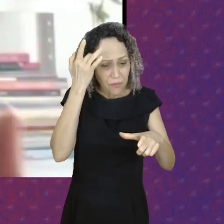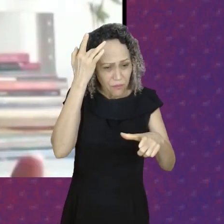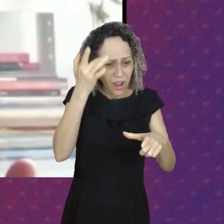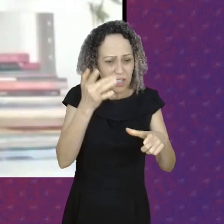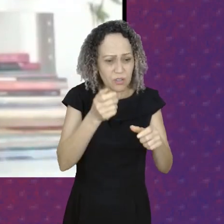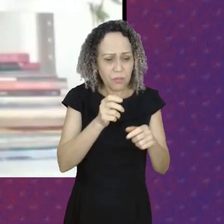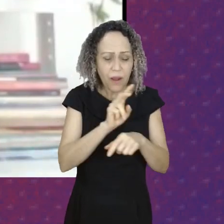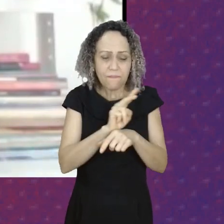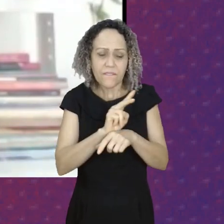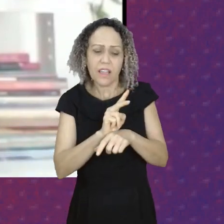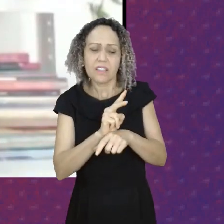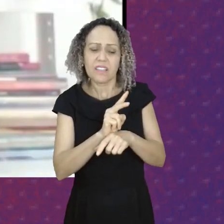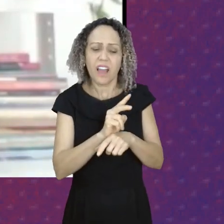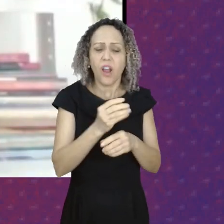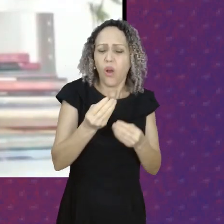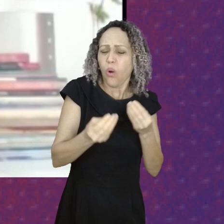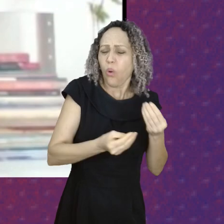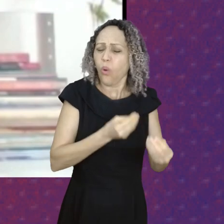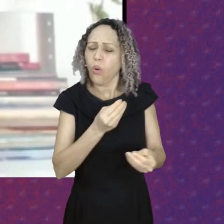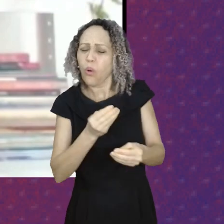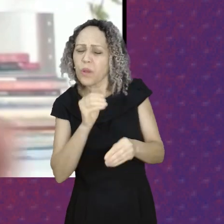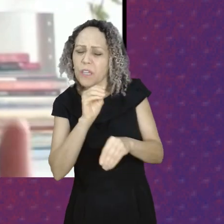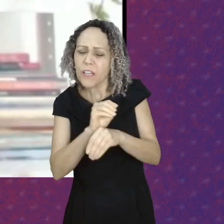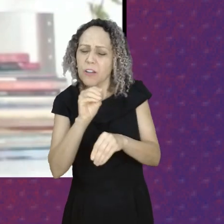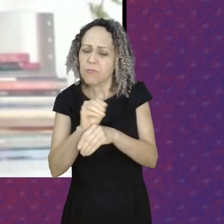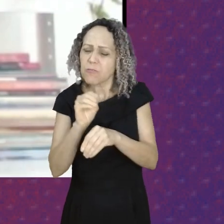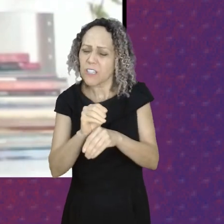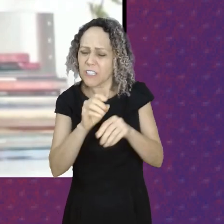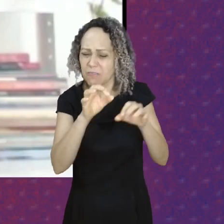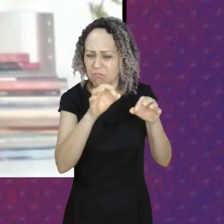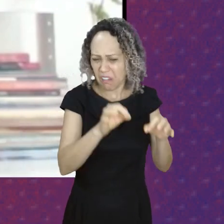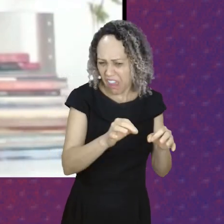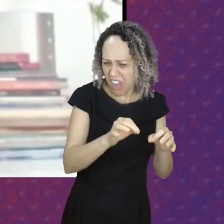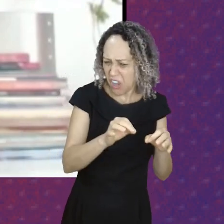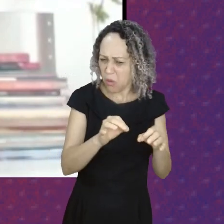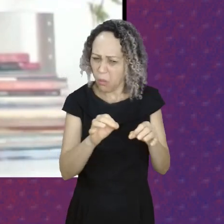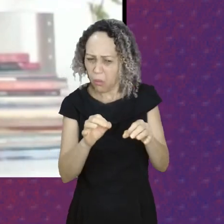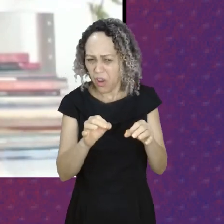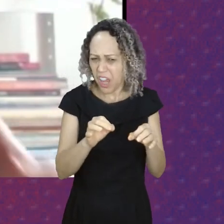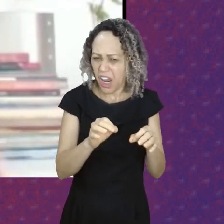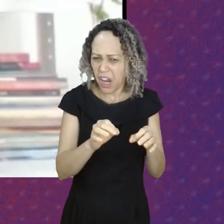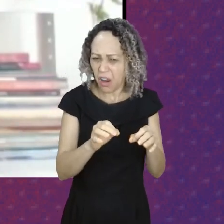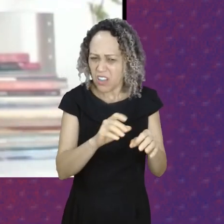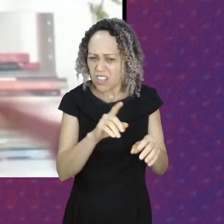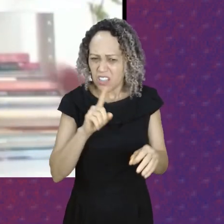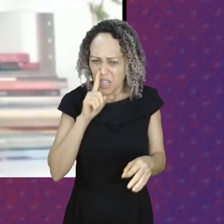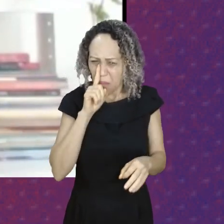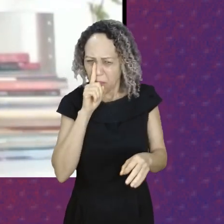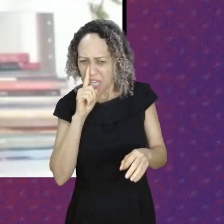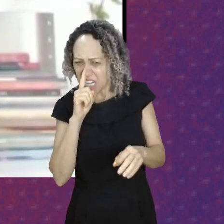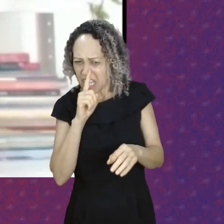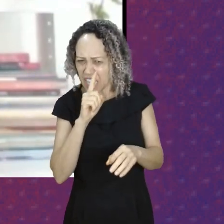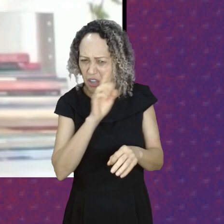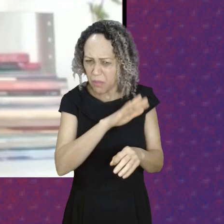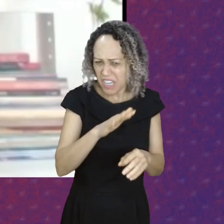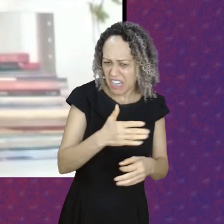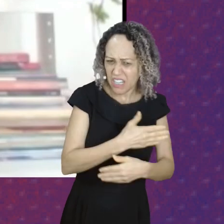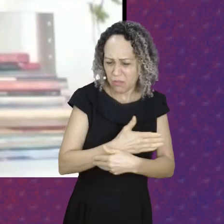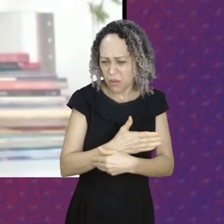uma consciência da população que necessita desse serviço, de como que o